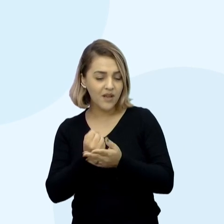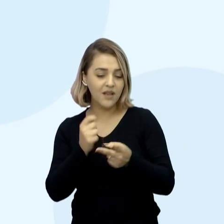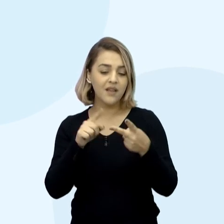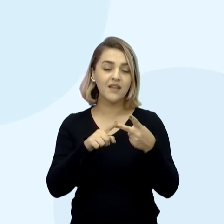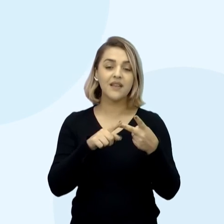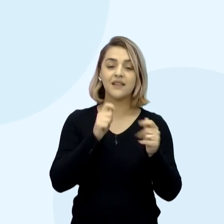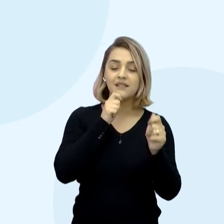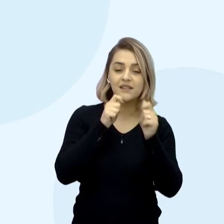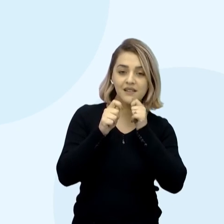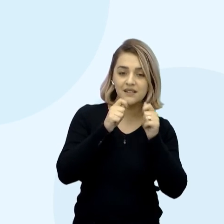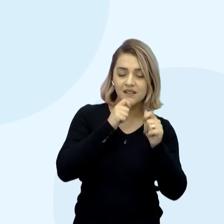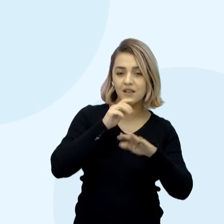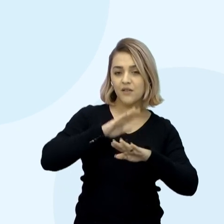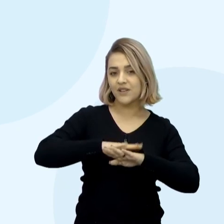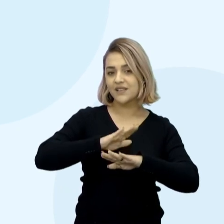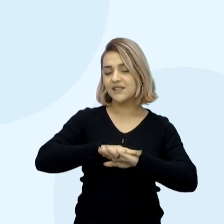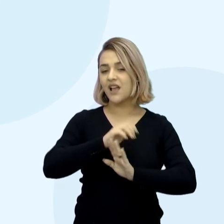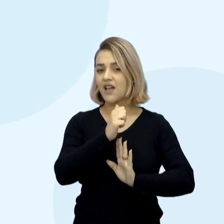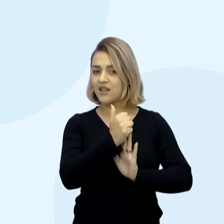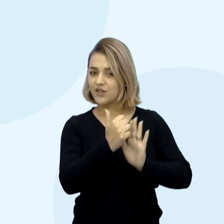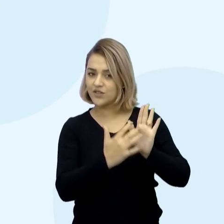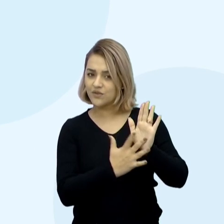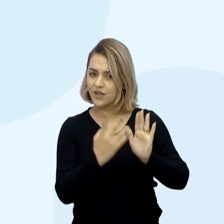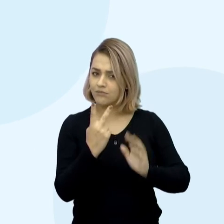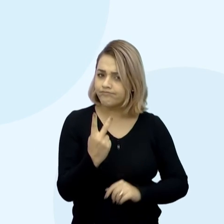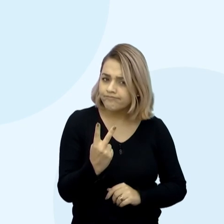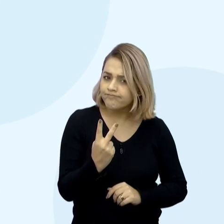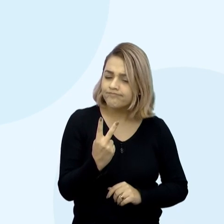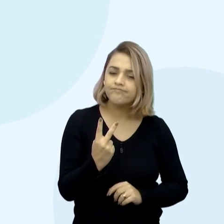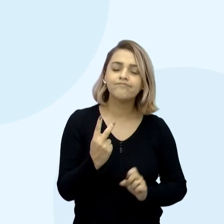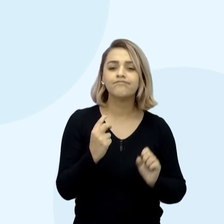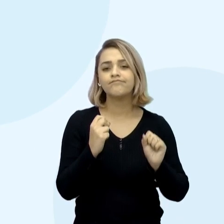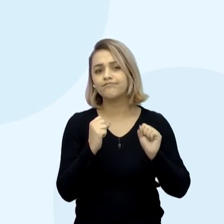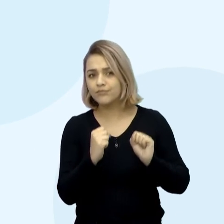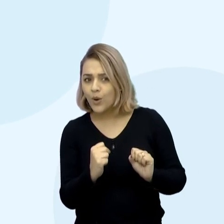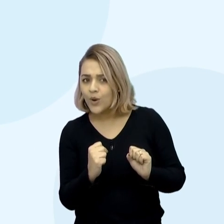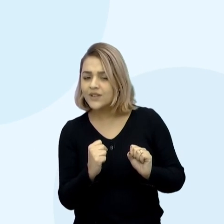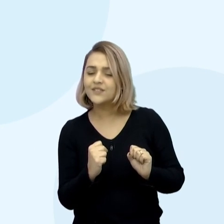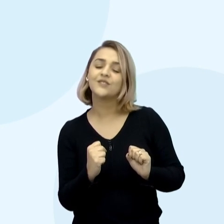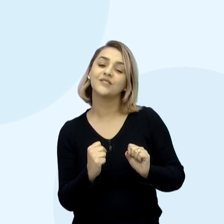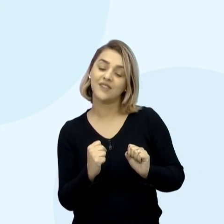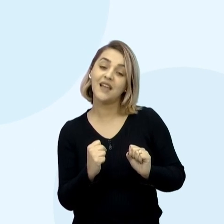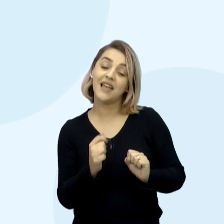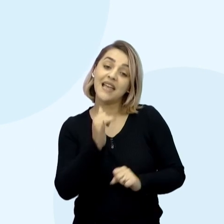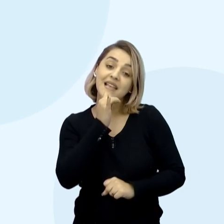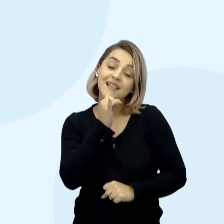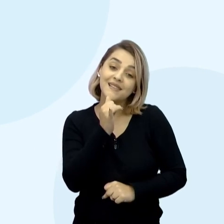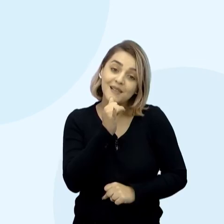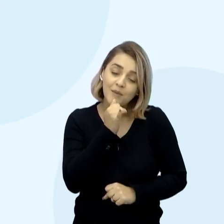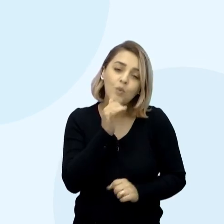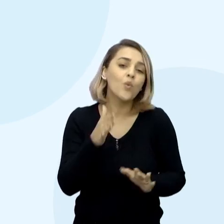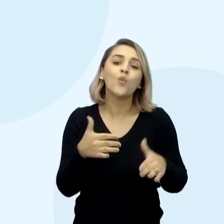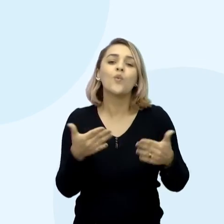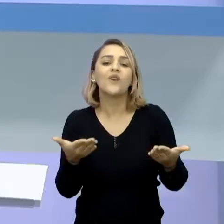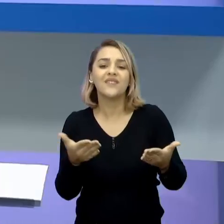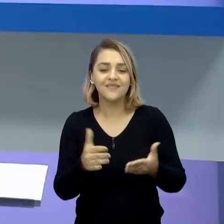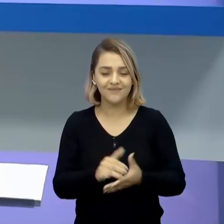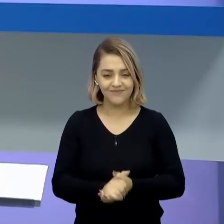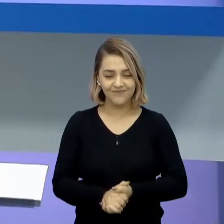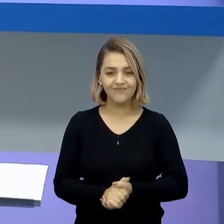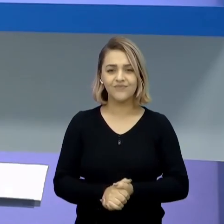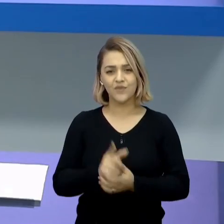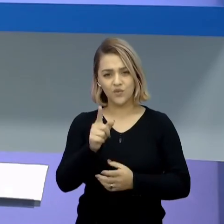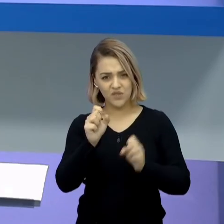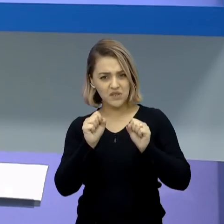na realização da atividade 2? Cite exemplos. Então, será que dá para você pegar